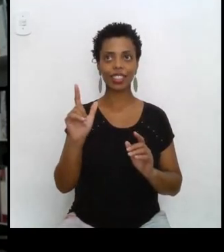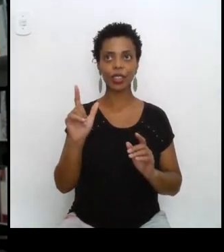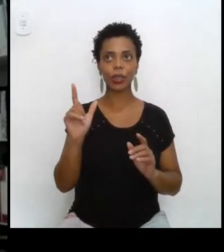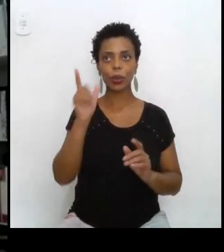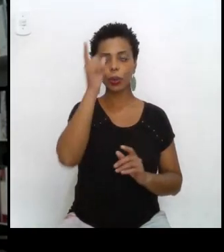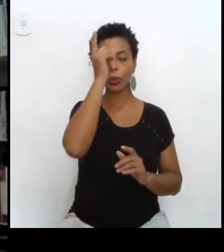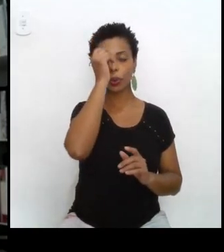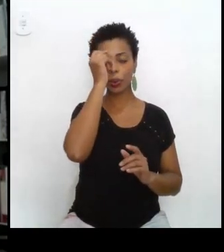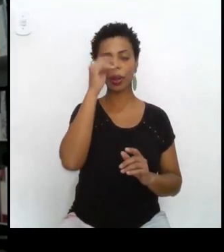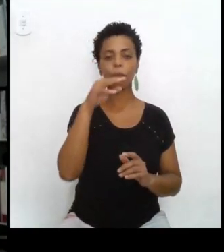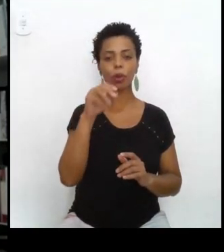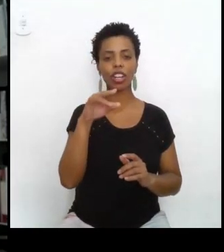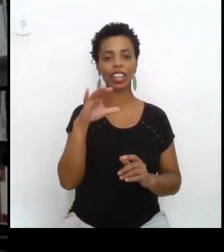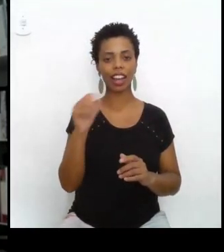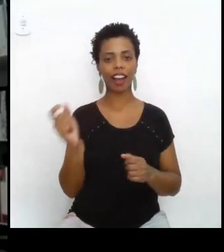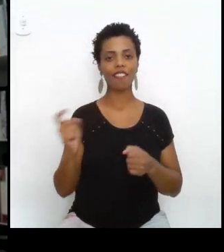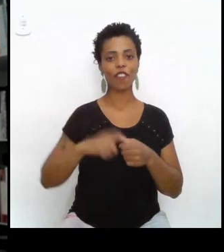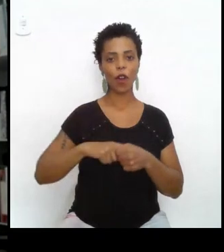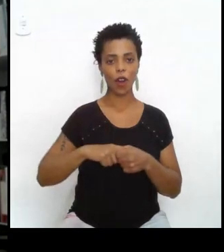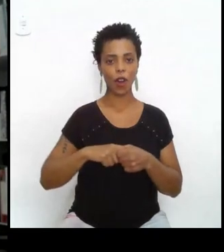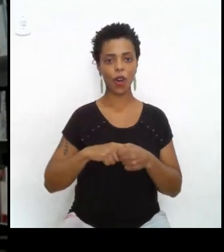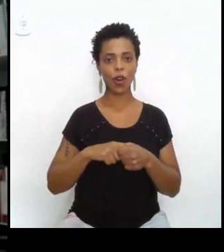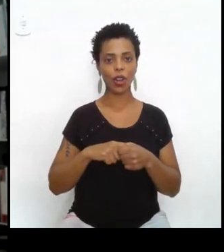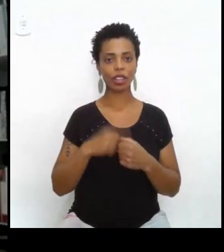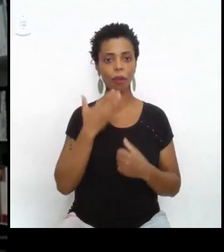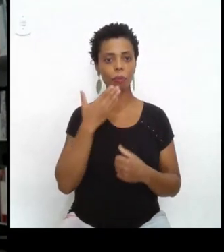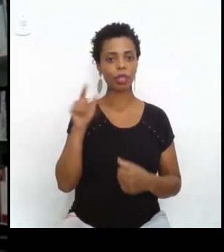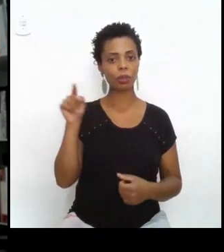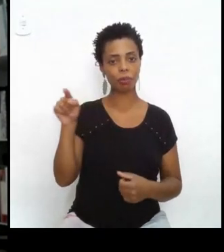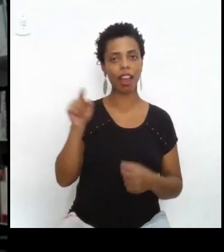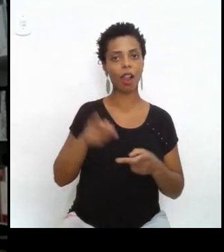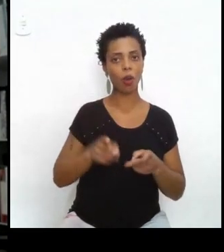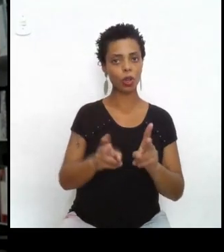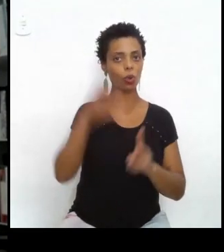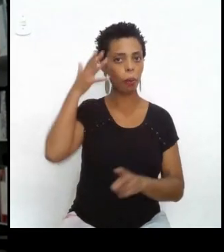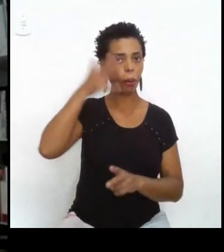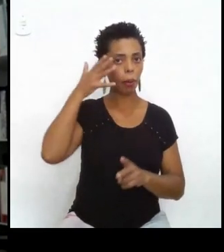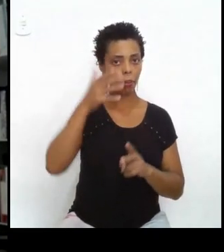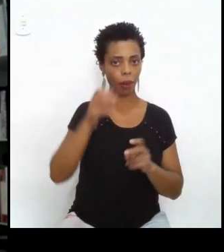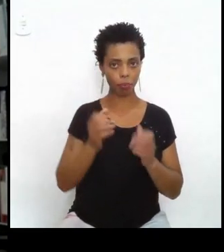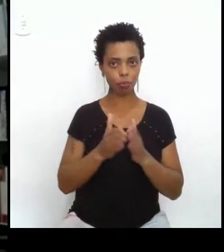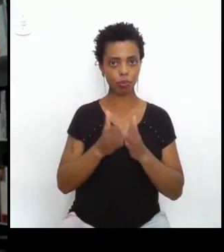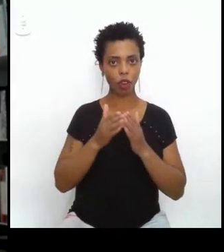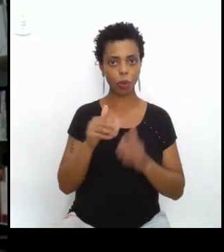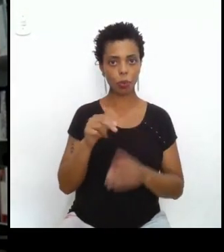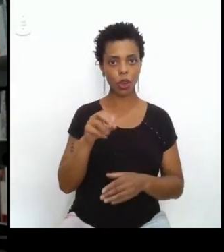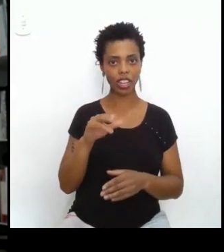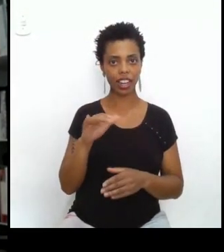com a Mônica vão pedir para ela retomar sua fala por favor Mônica